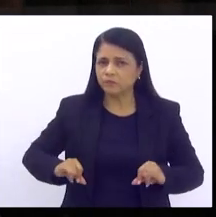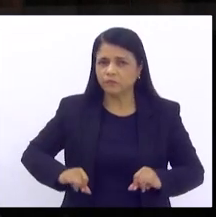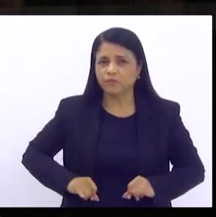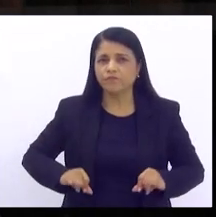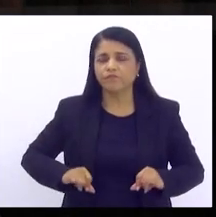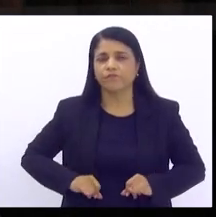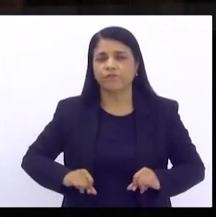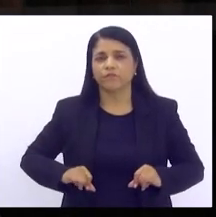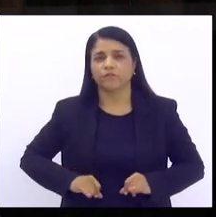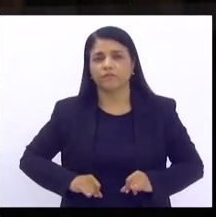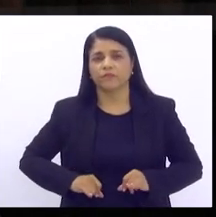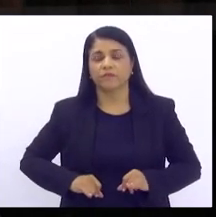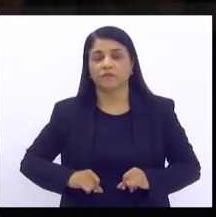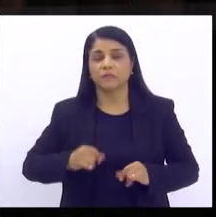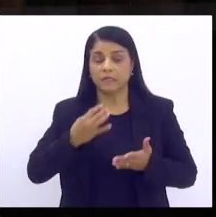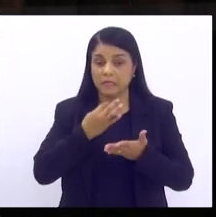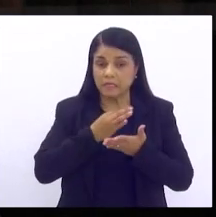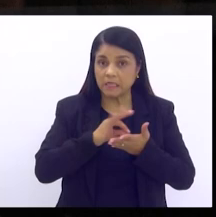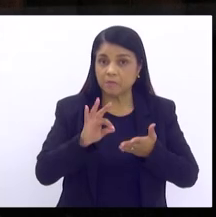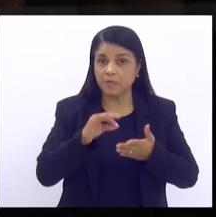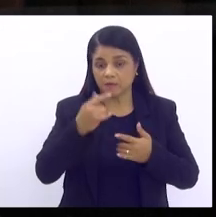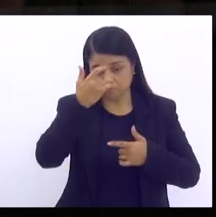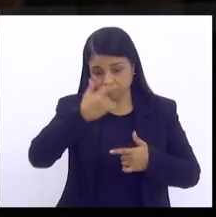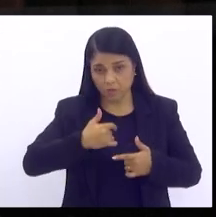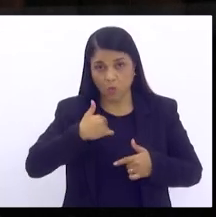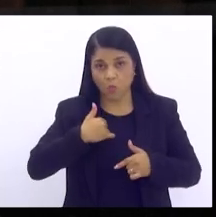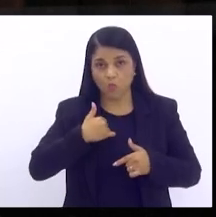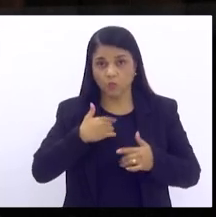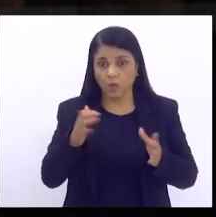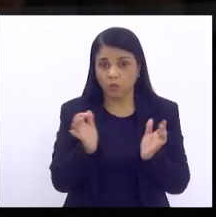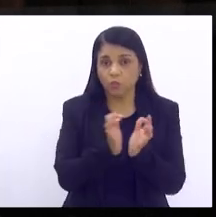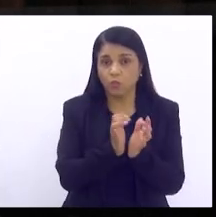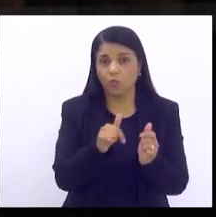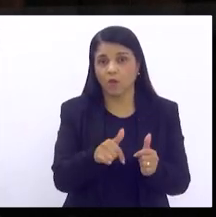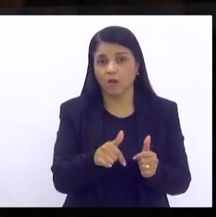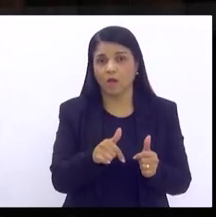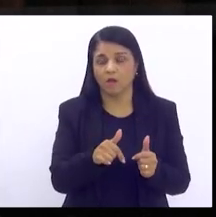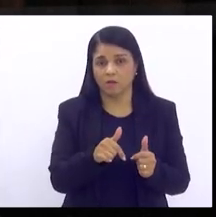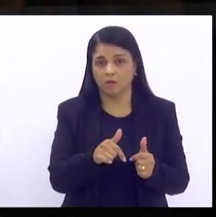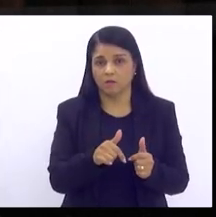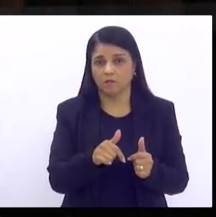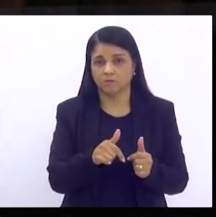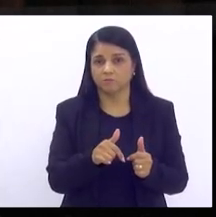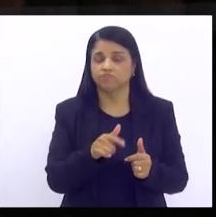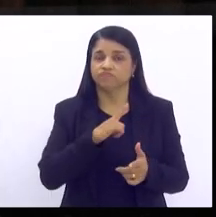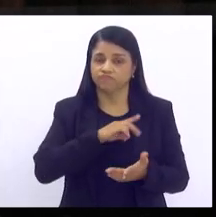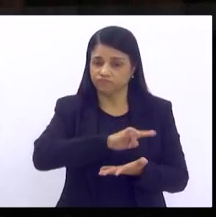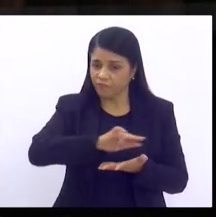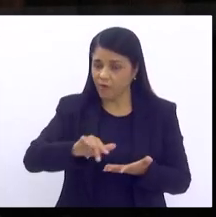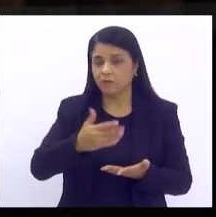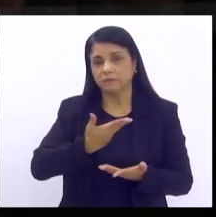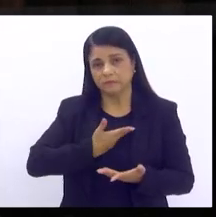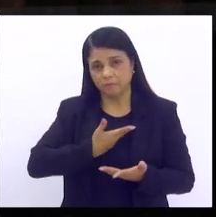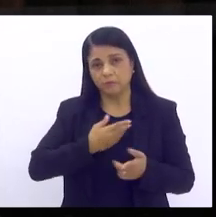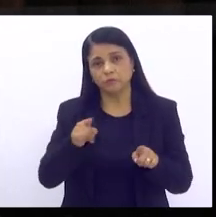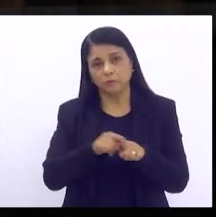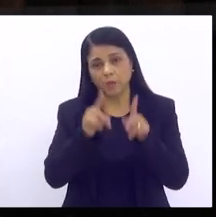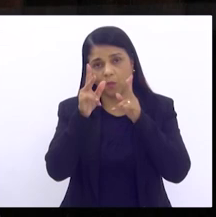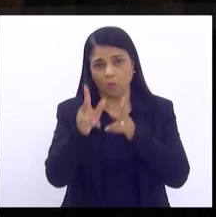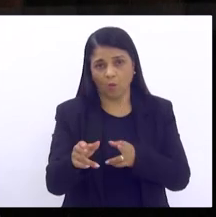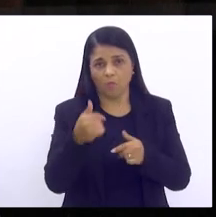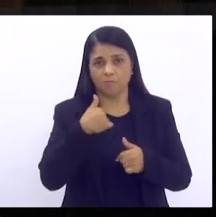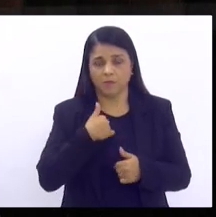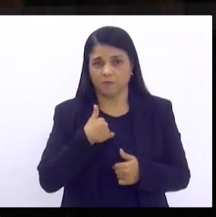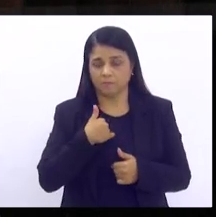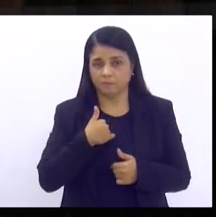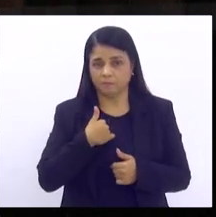e fui considerada inimiga por parte da turma, considero, tenho certeza, que muitos colegas também passaram por esse tipo